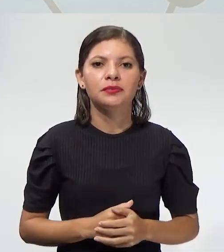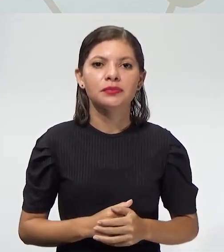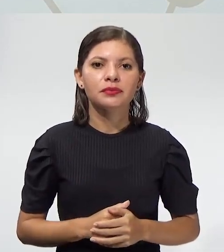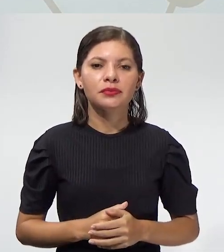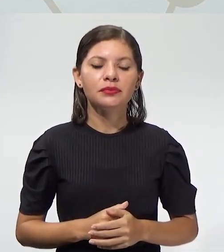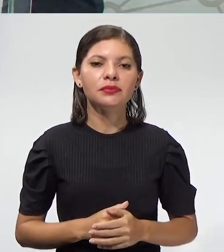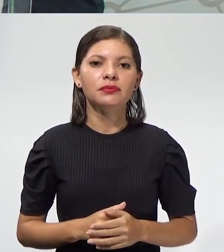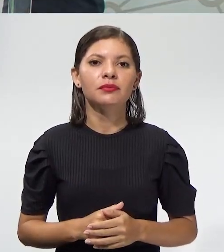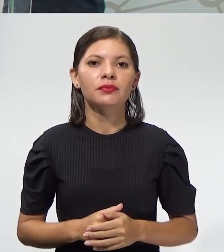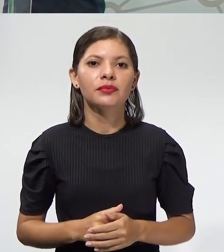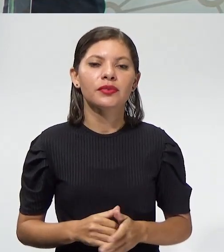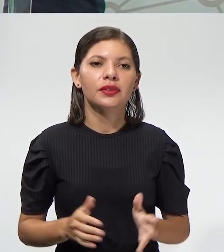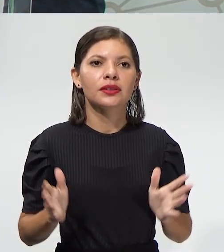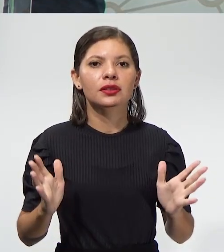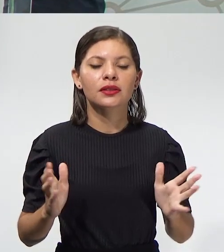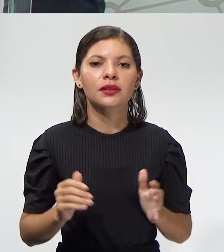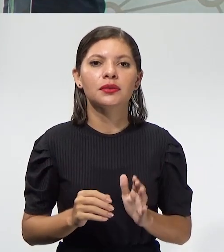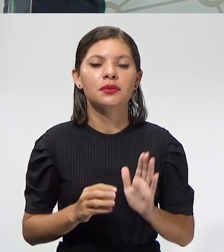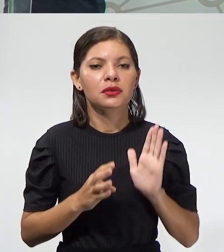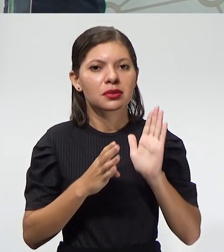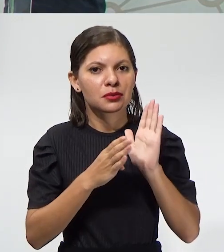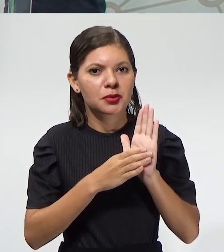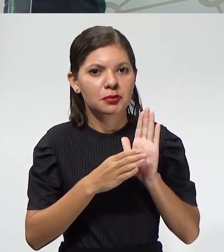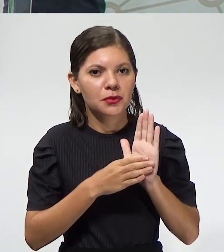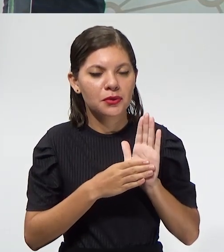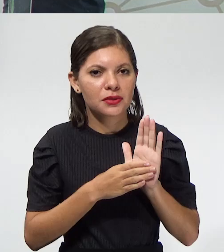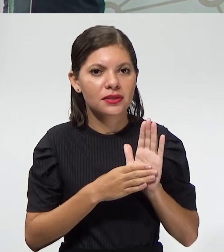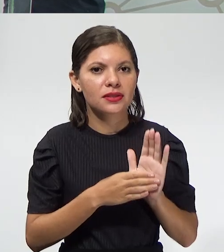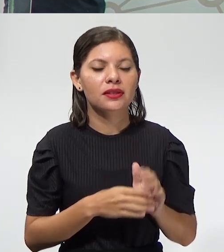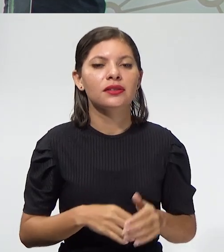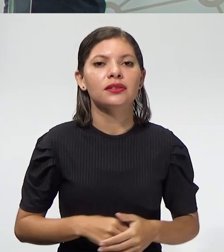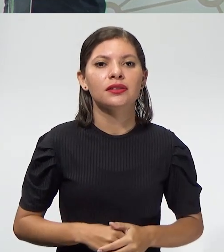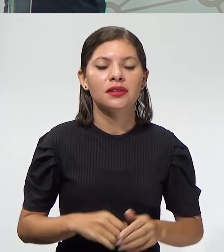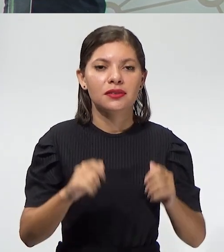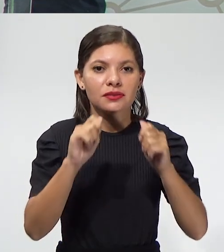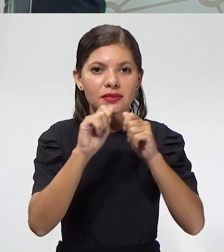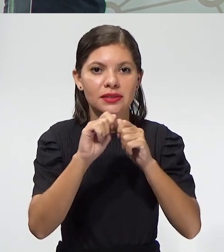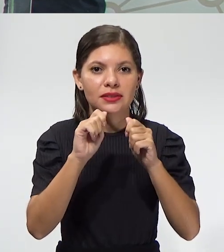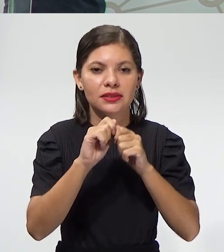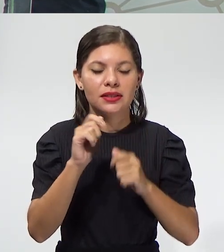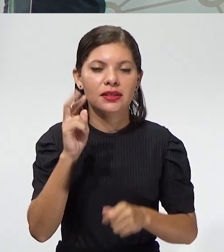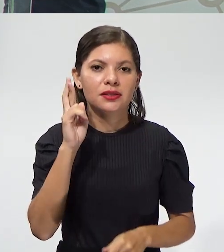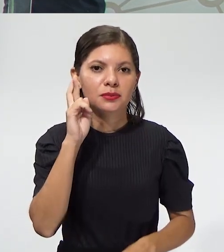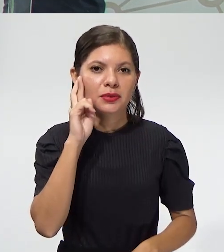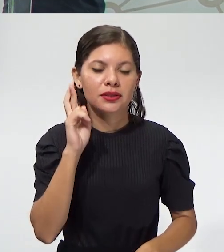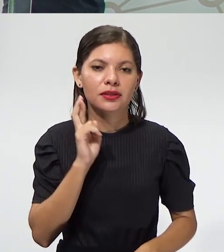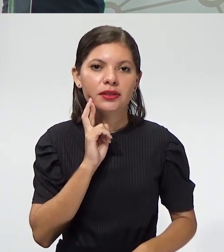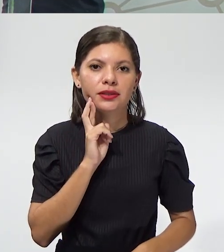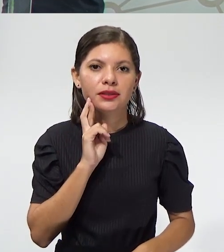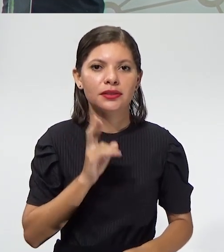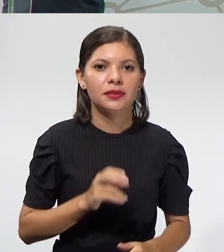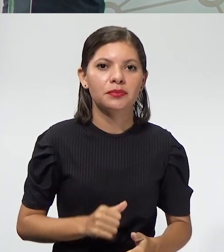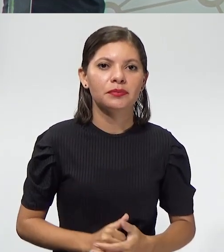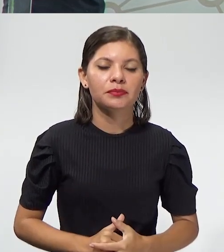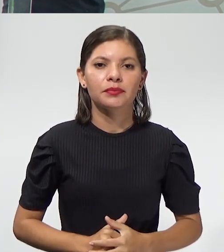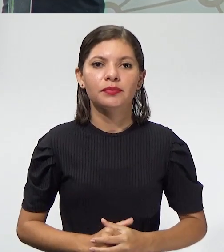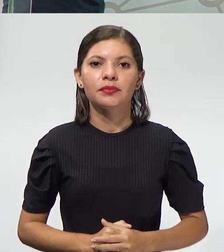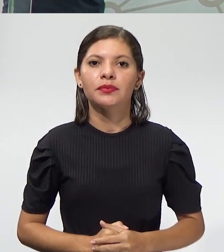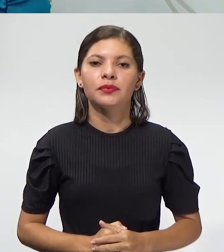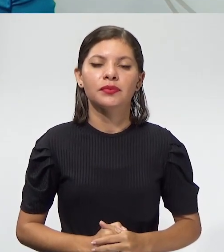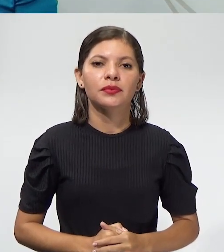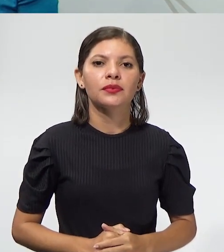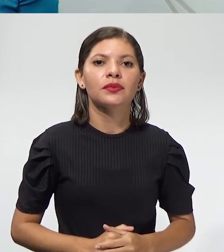competição. Exatamente. Então, a nossa proposta é essa, pessoal. Vamos fazer